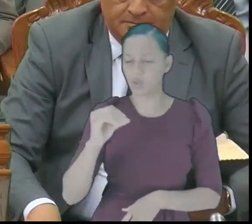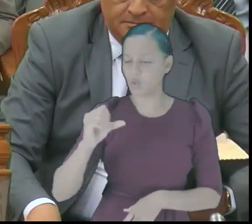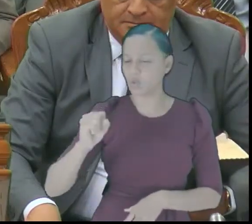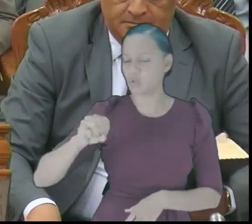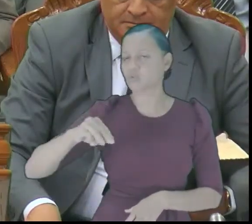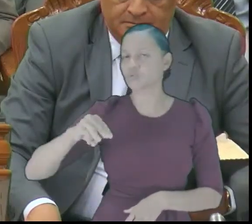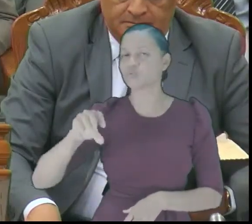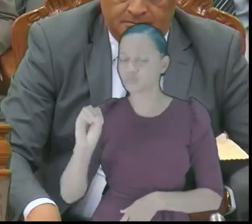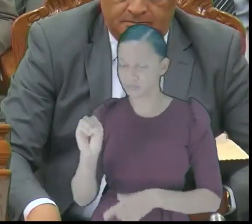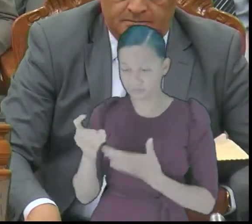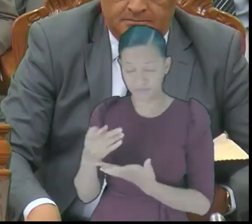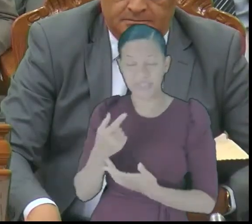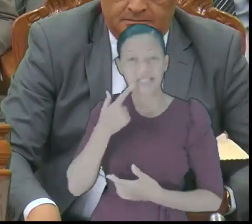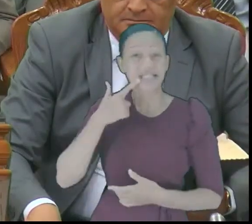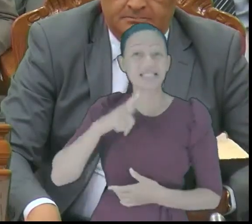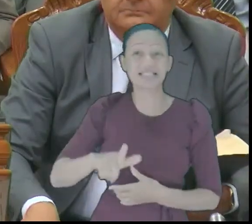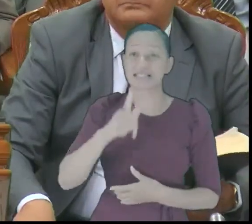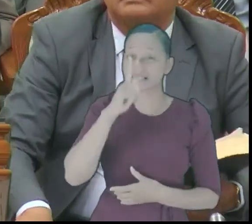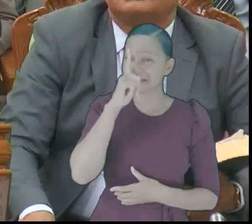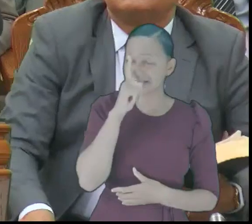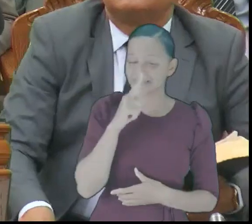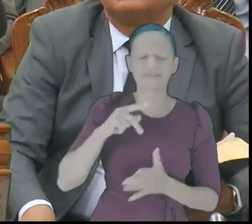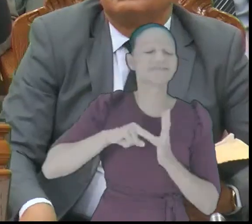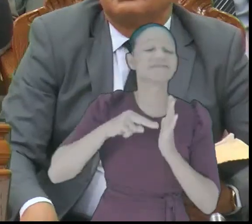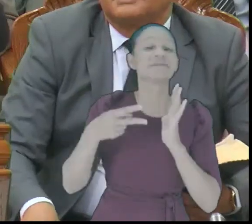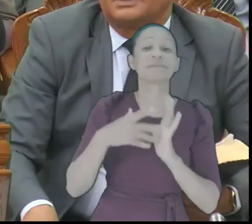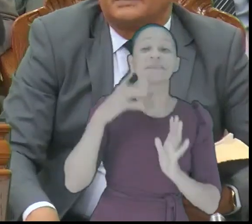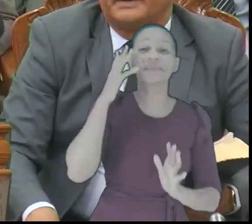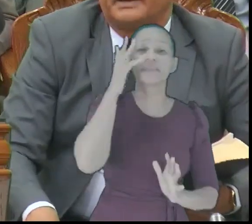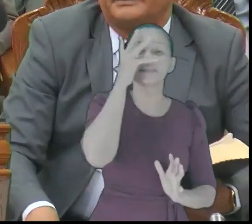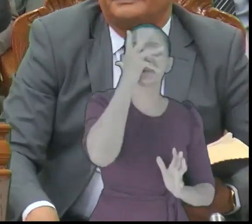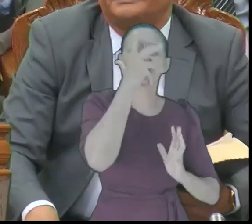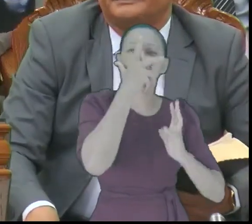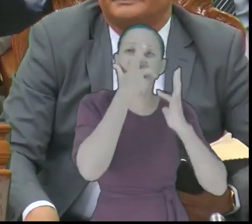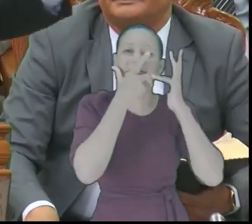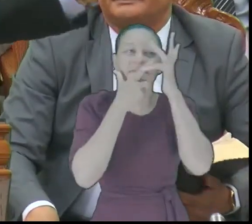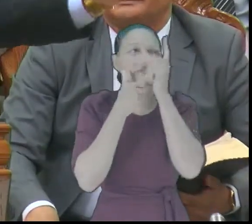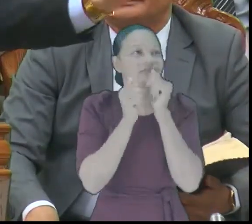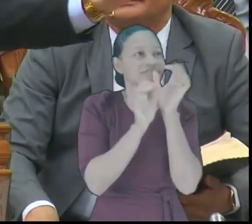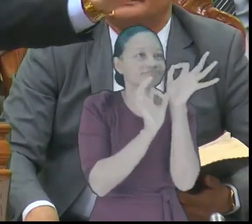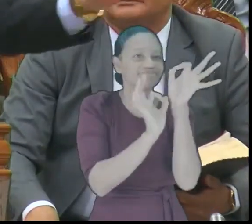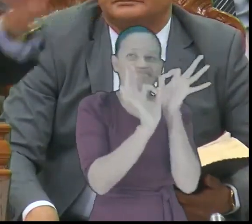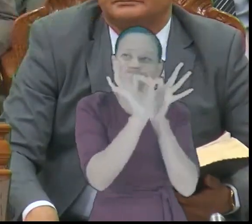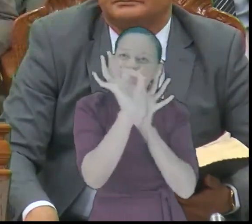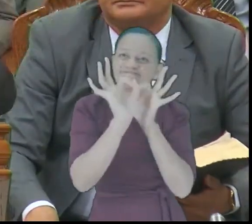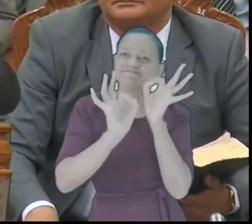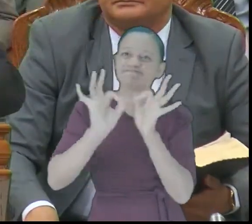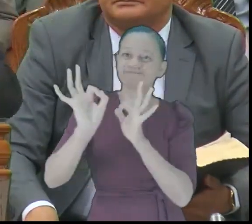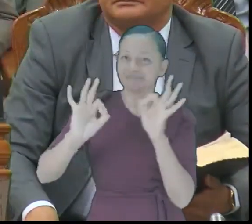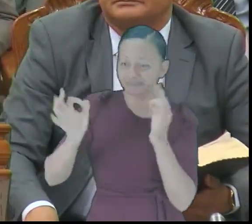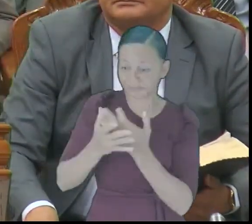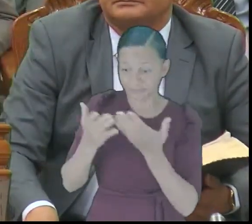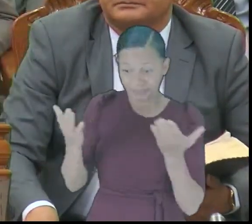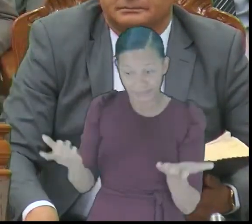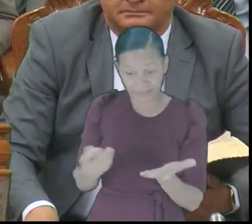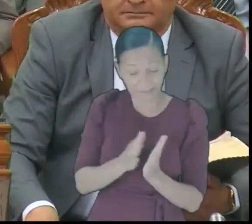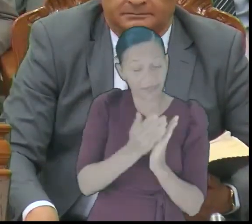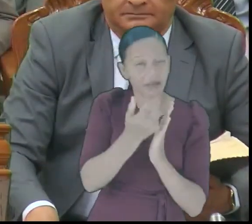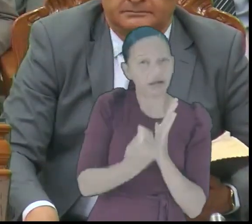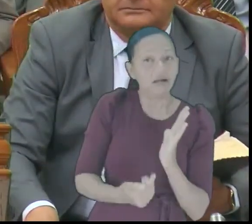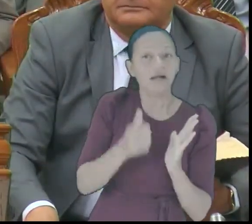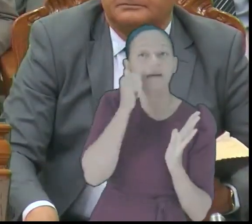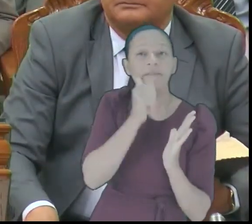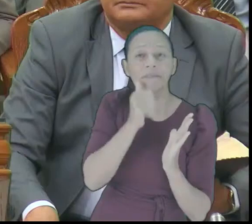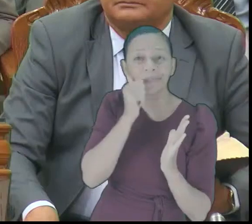Porque cosmos em grego fala de beleza e organização. E a Bíblia diz que quer que as mulheres